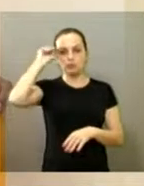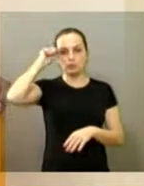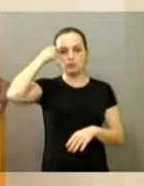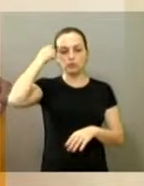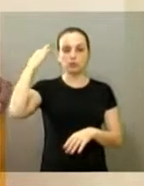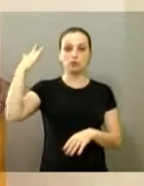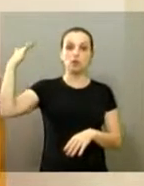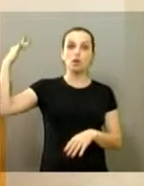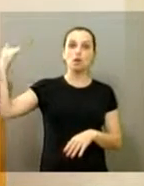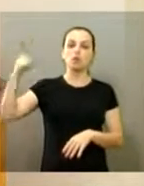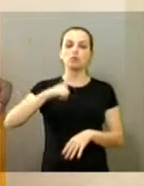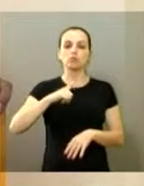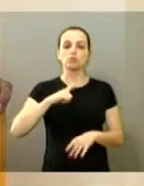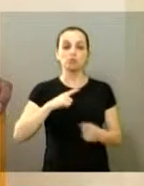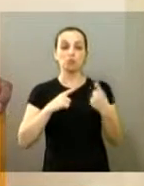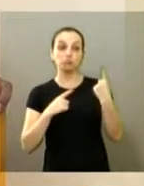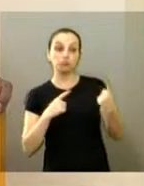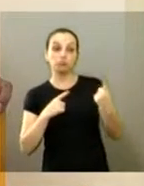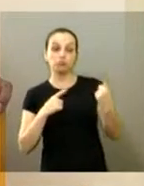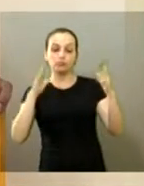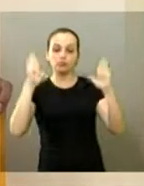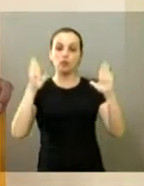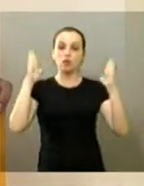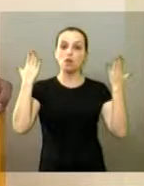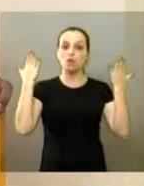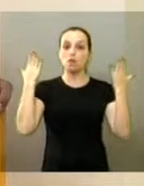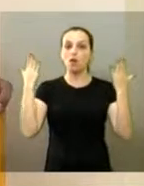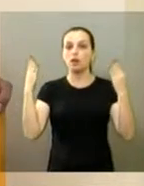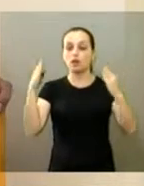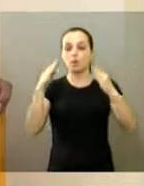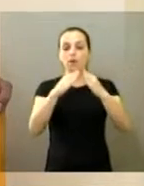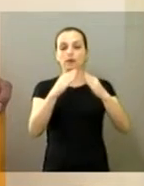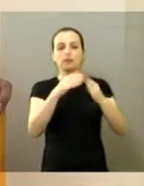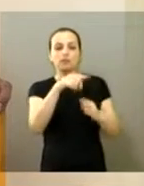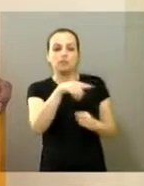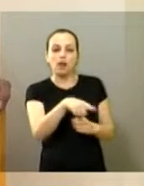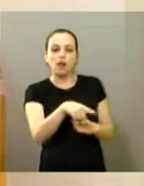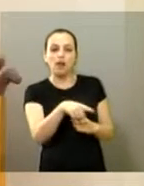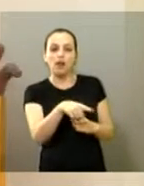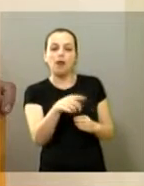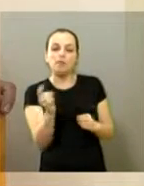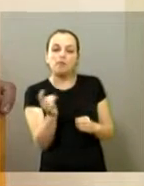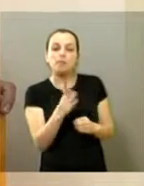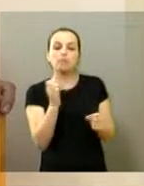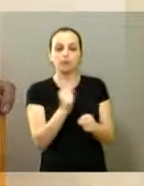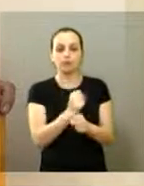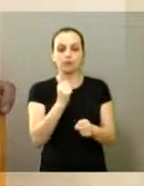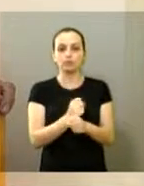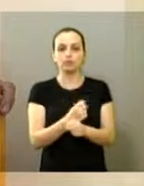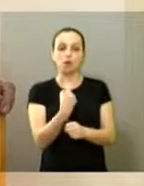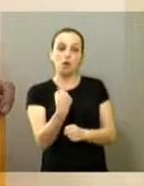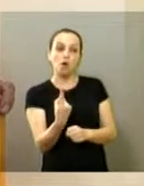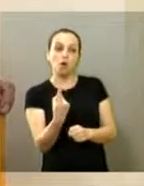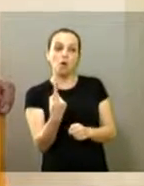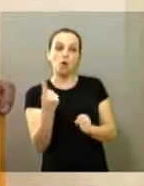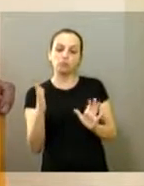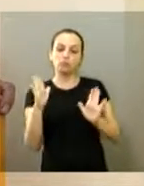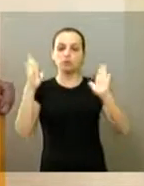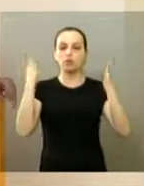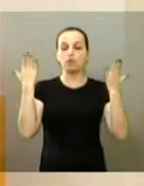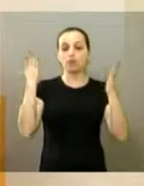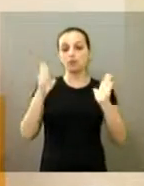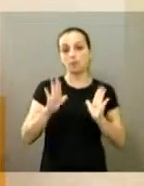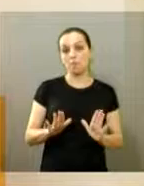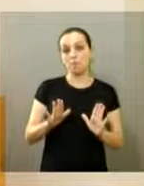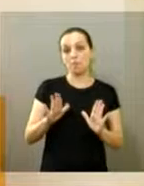Gostaria de ter um dia só de festa, Jane, para minha capela lá, para acabar de construir, né? Só um dia de festa lá estava bom. Mas, graças a